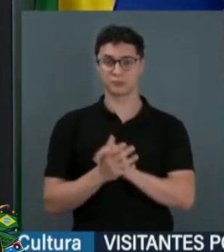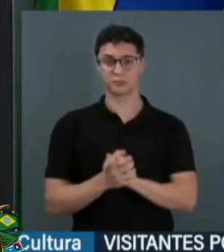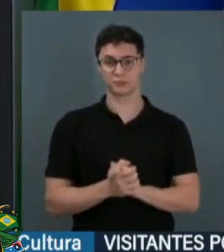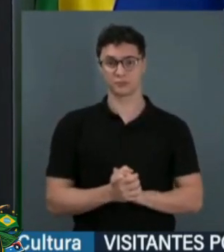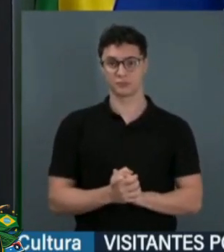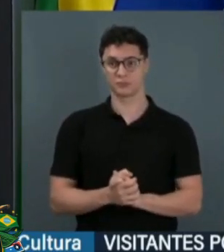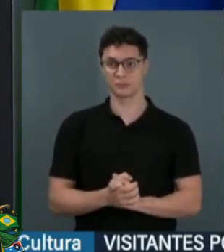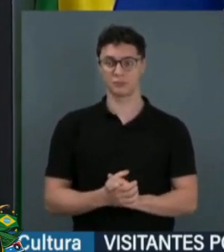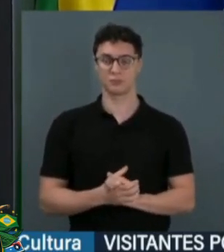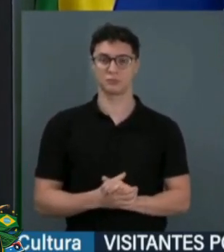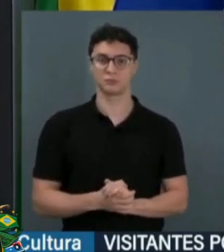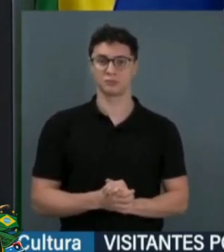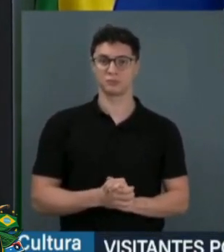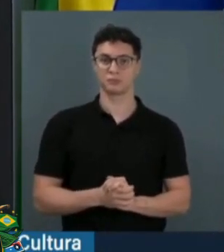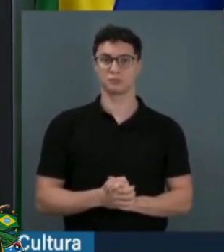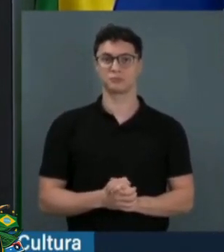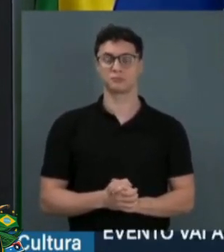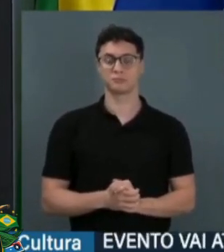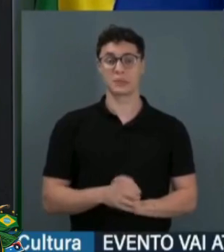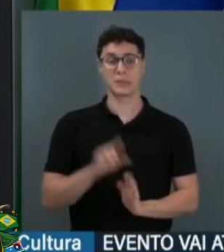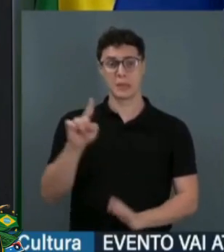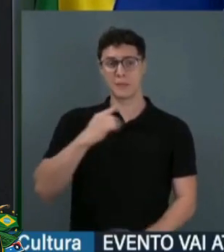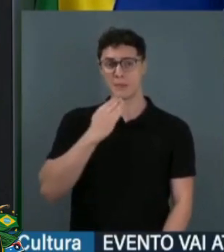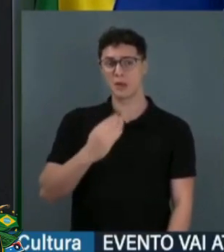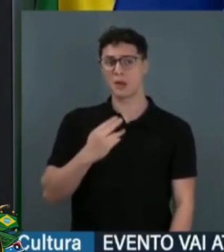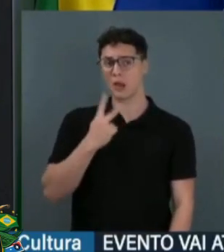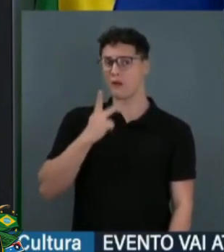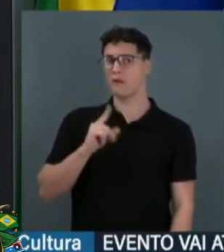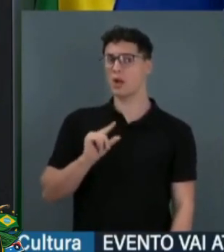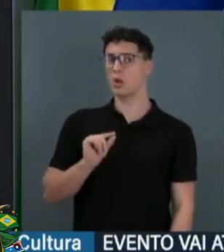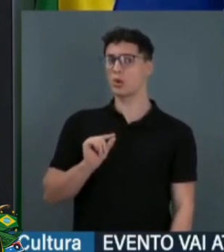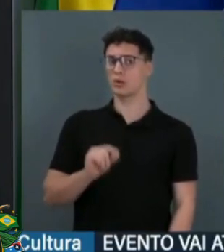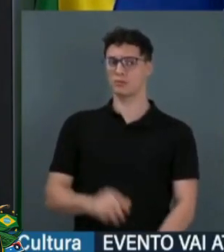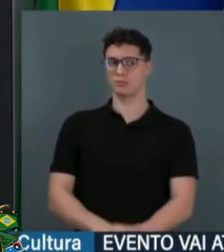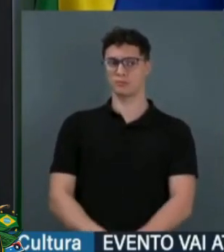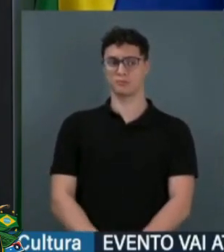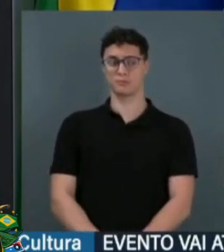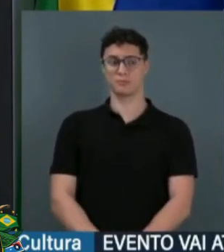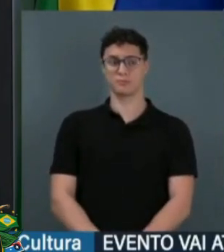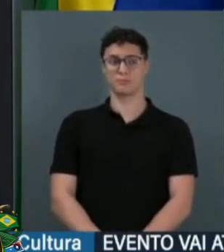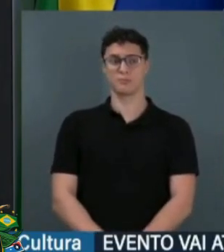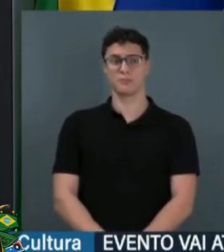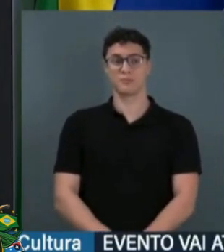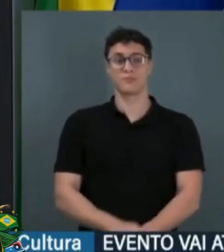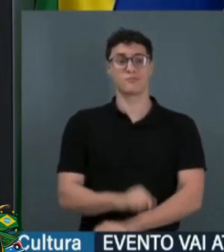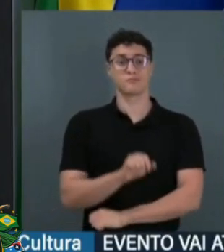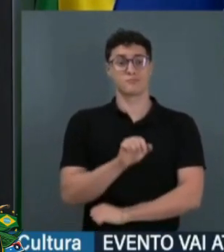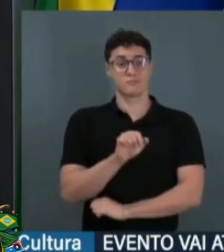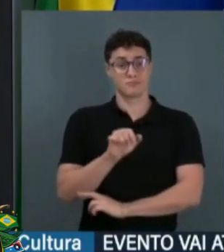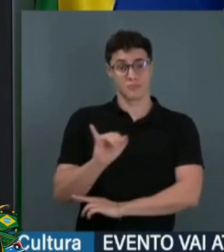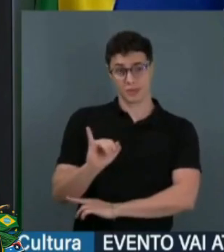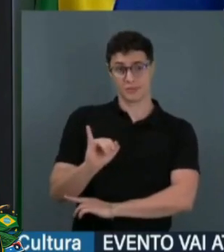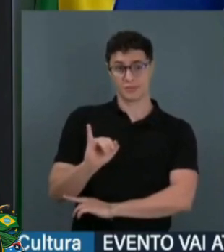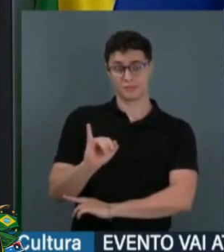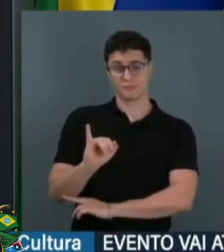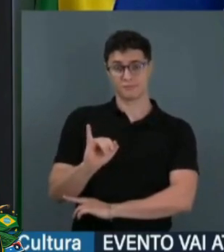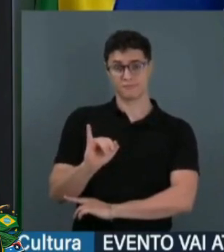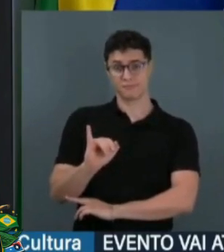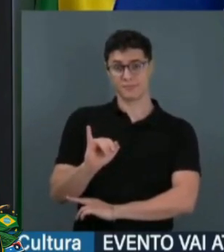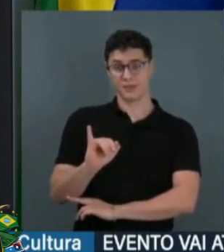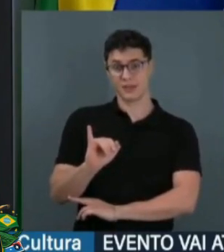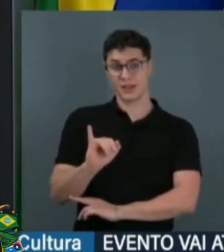No pedido ele fala, caso não seja obedecido a entrega, não seja dada a entrega